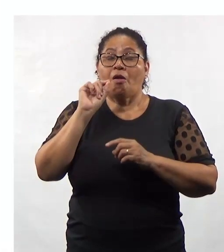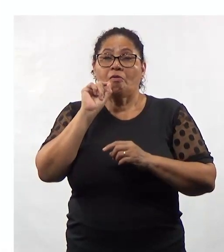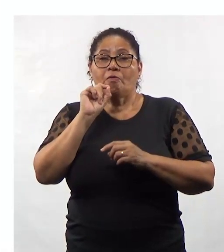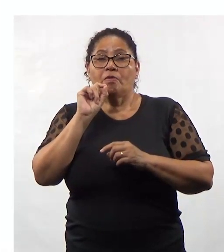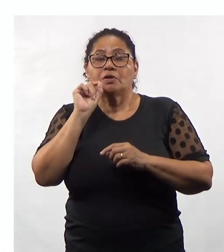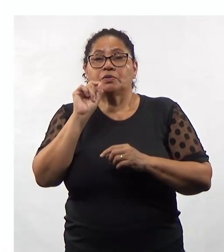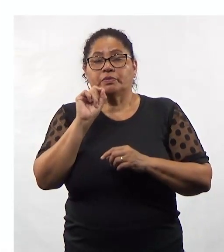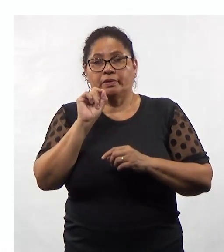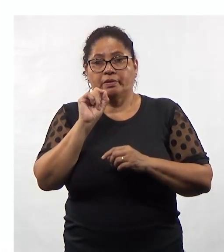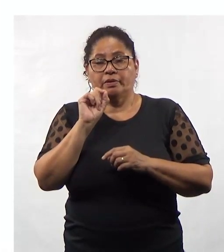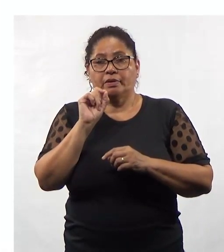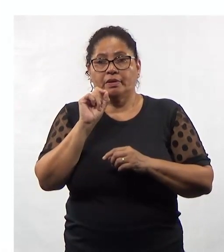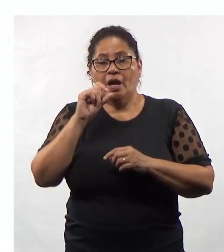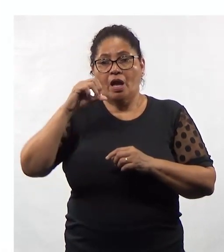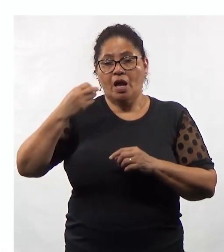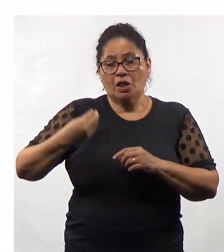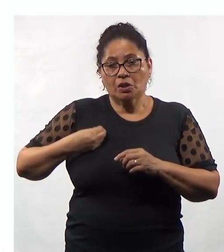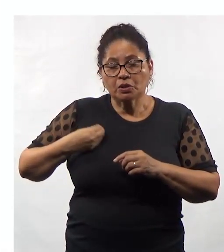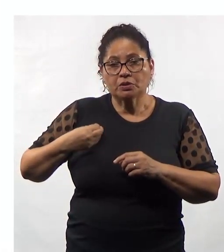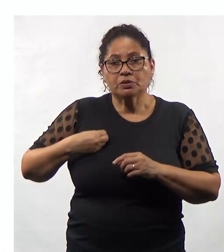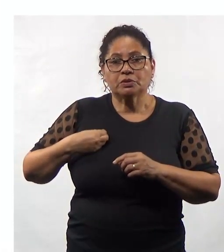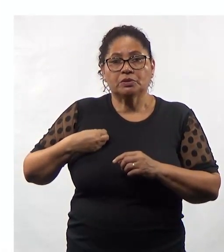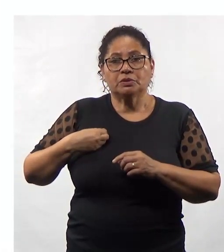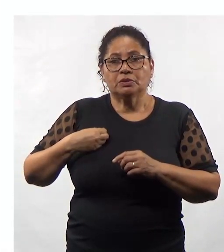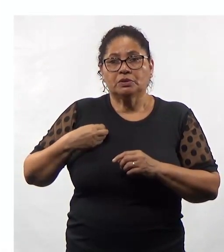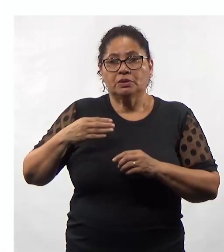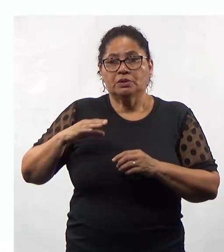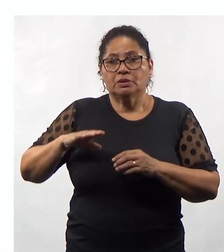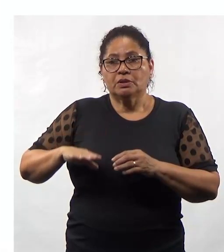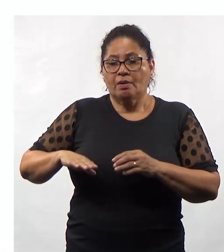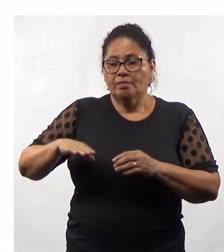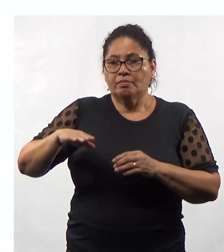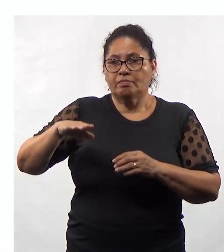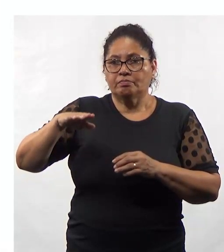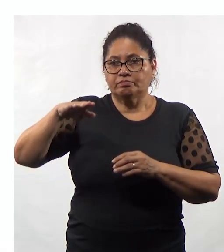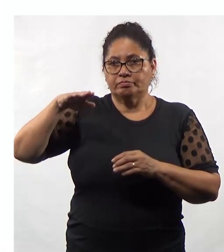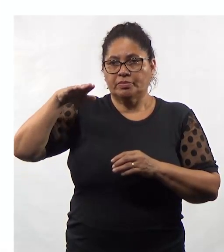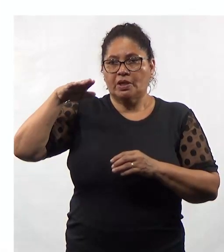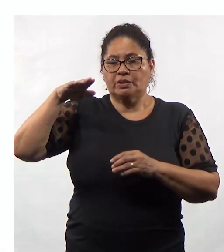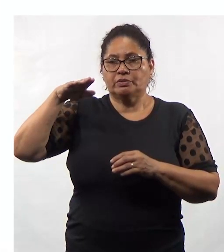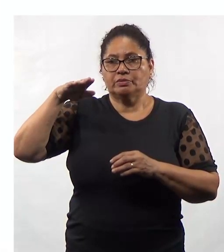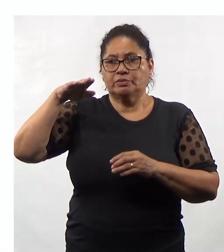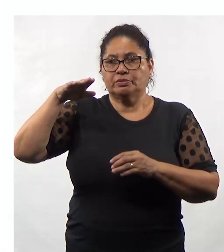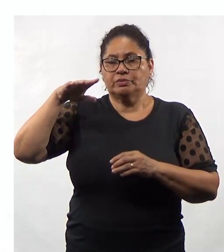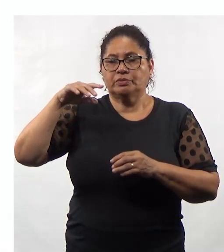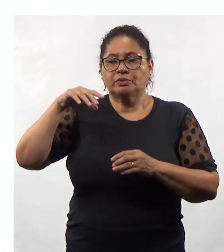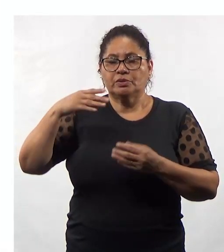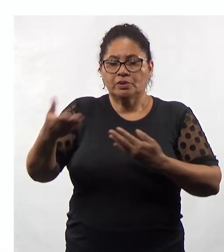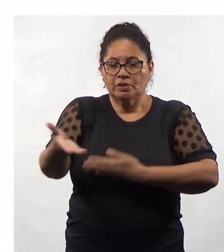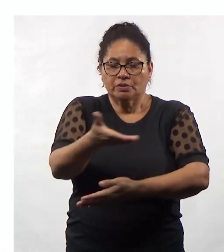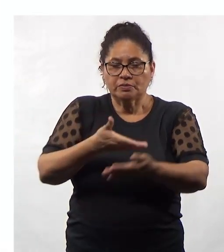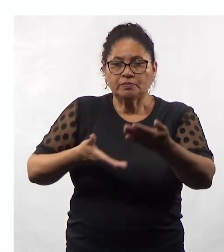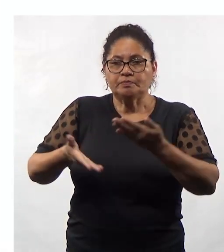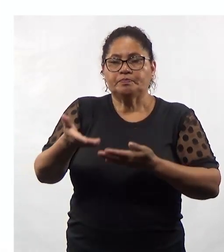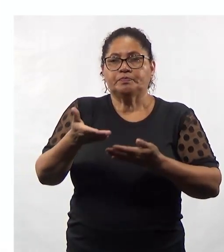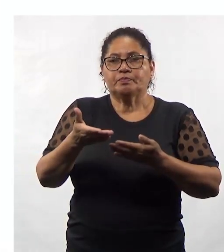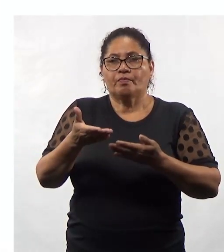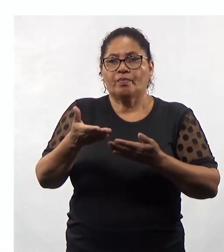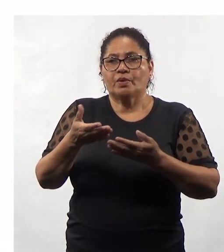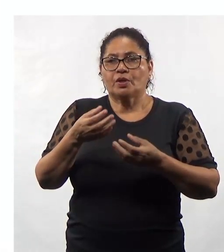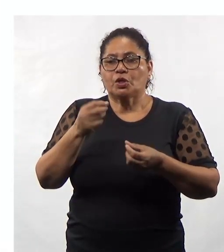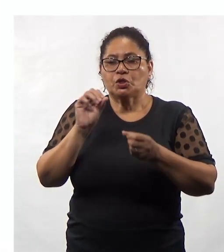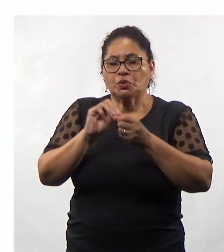vejam que as notas elas saem de baixo, médio para alto, relacionado